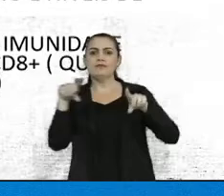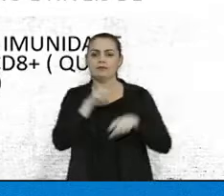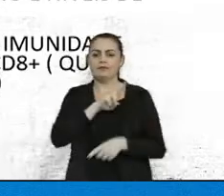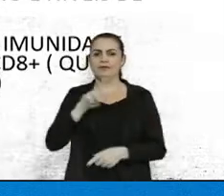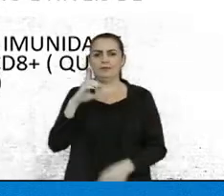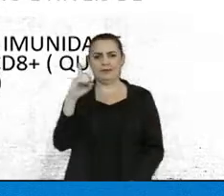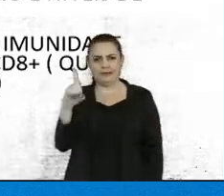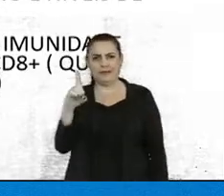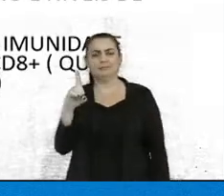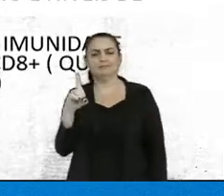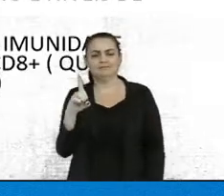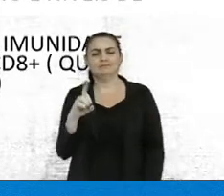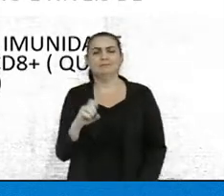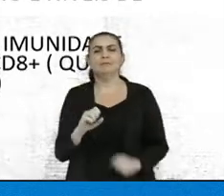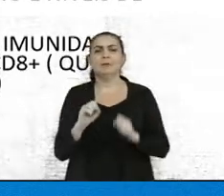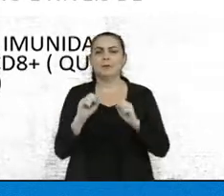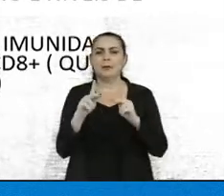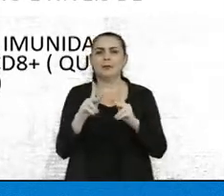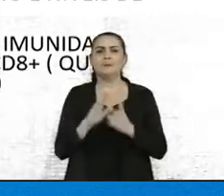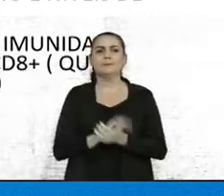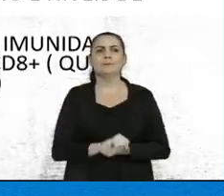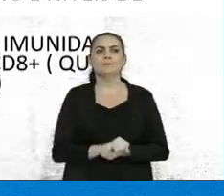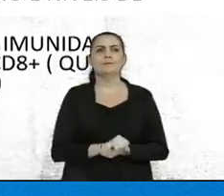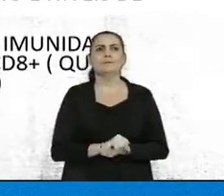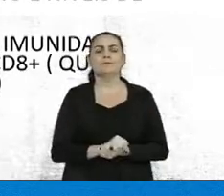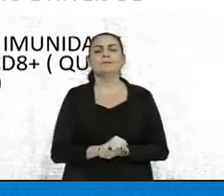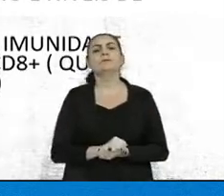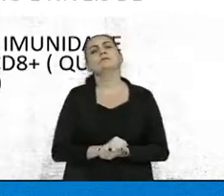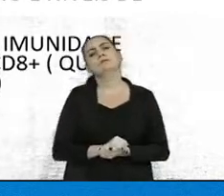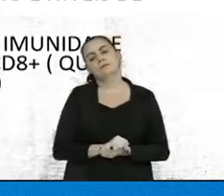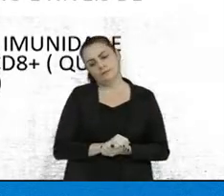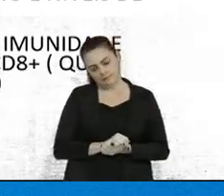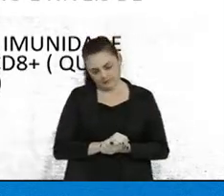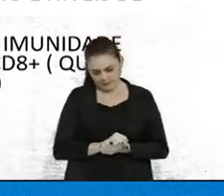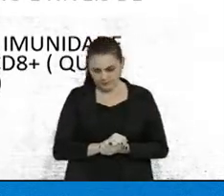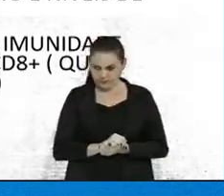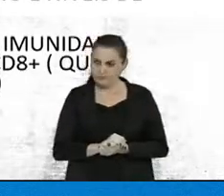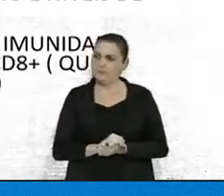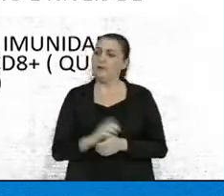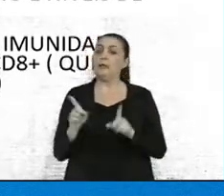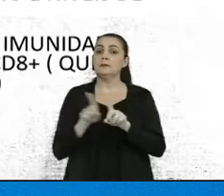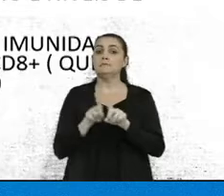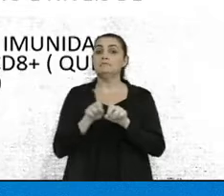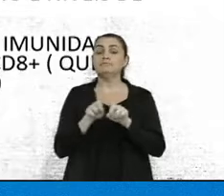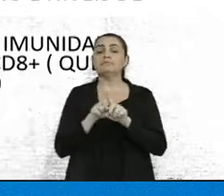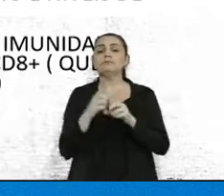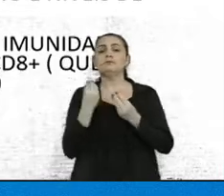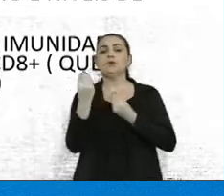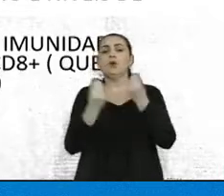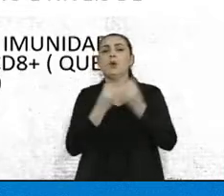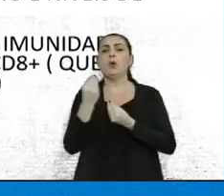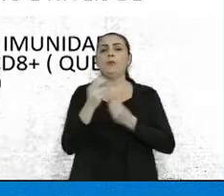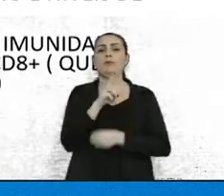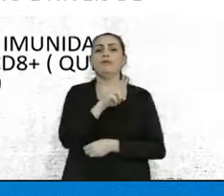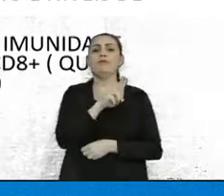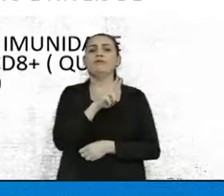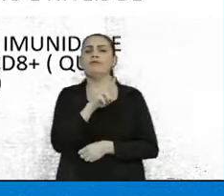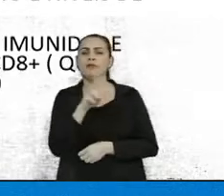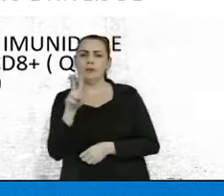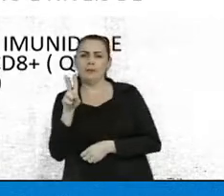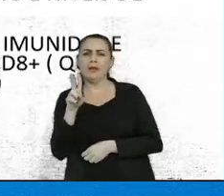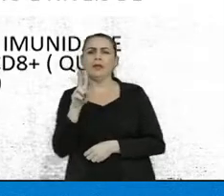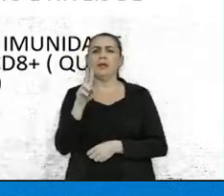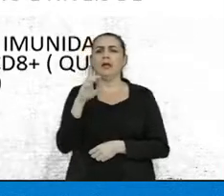O grau de deficiência de vitamina D, ele se correlaciona com a duração da tireoide, o tamanho